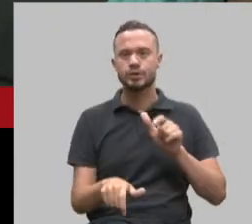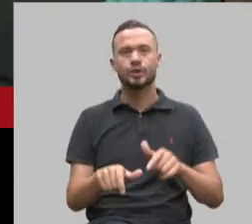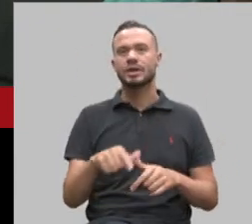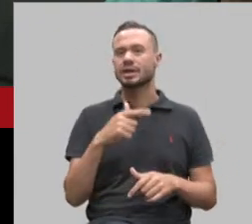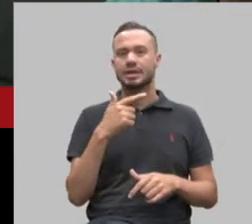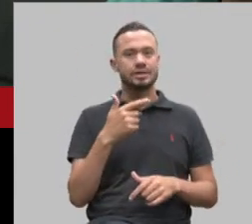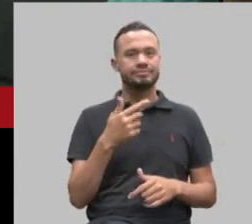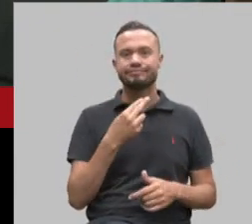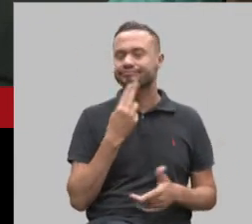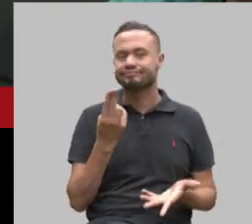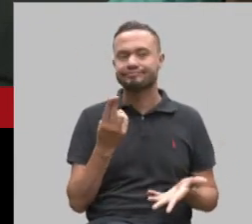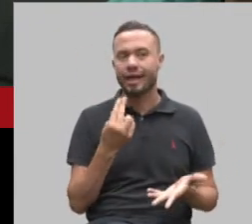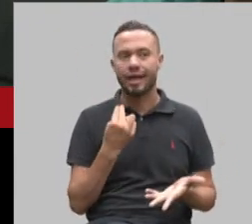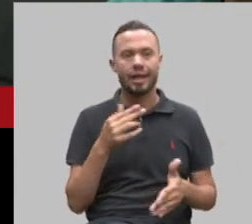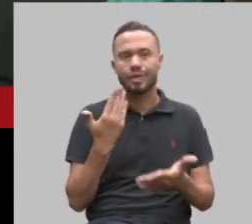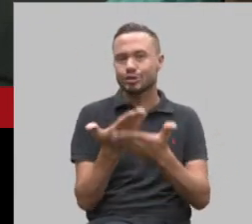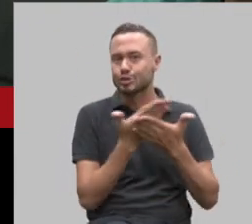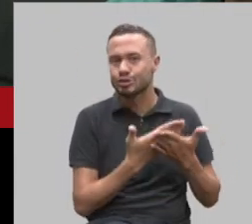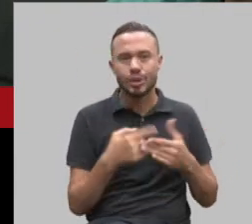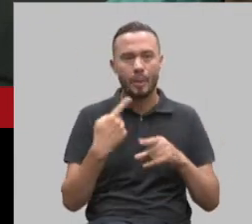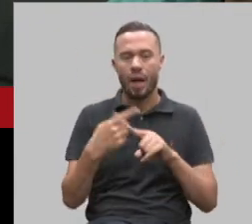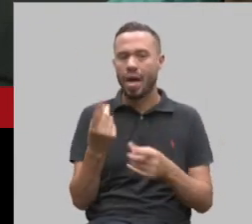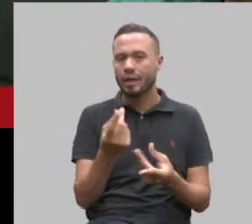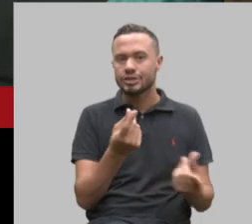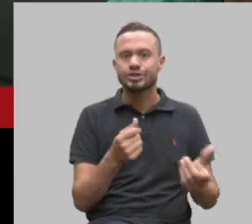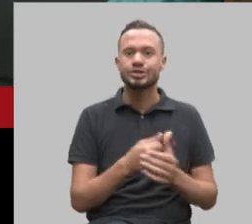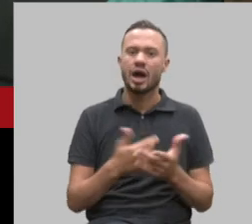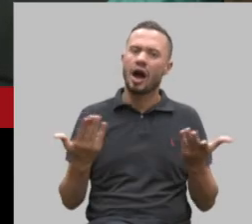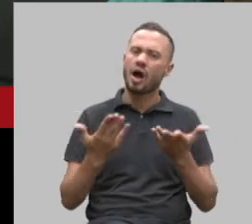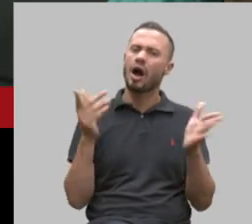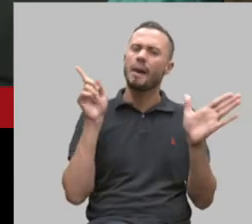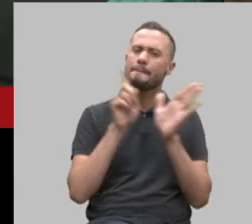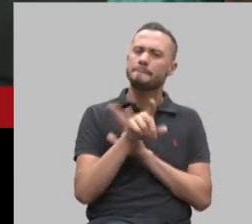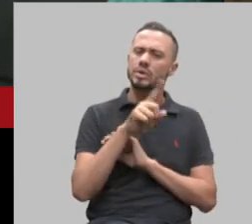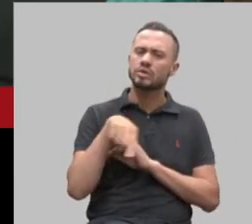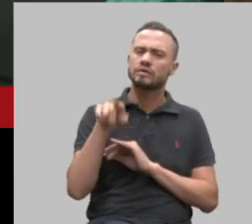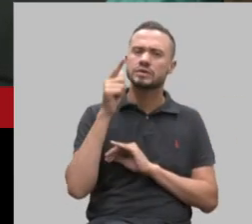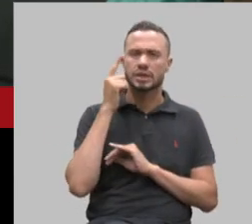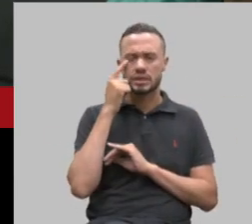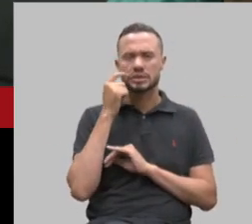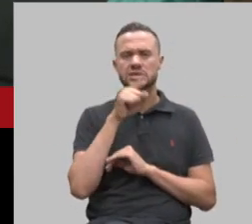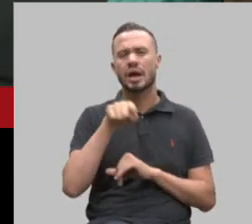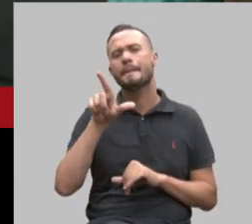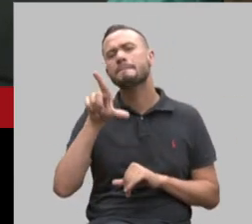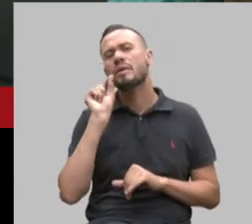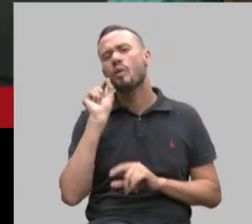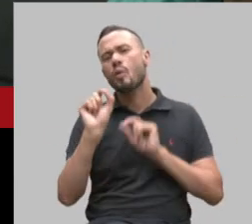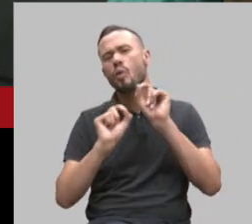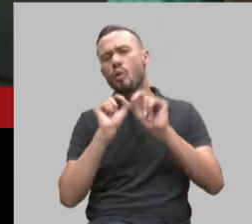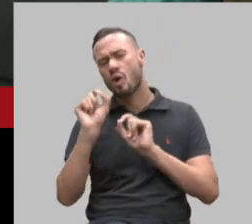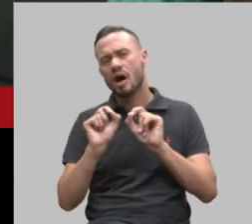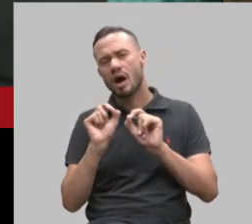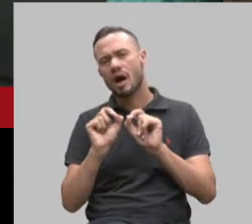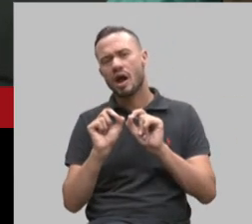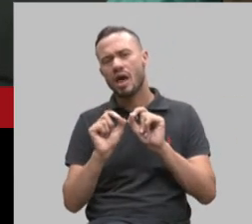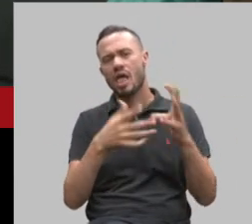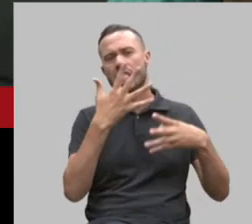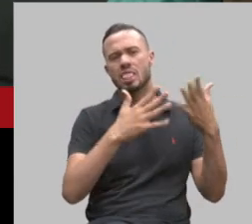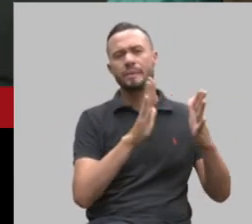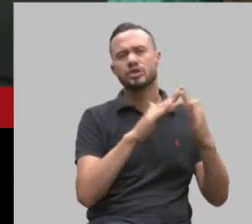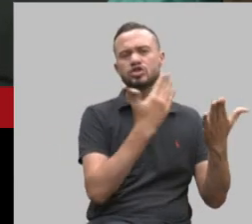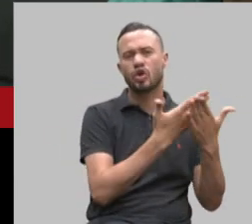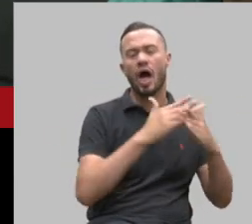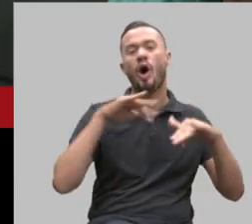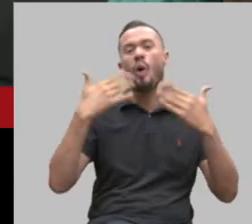estão na escola por conta disso agora eu faço uma pergunta para vocês Vocês preferem a evasão escolar ou a educação dos